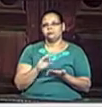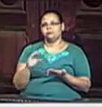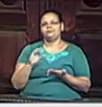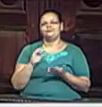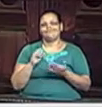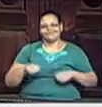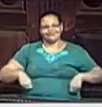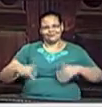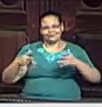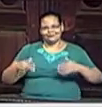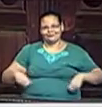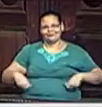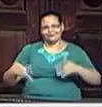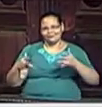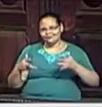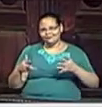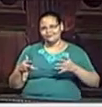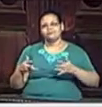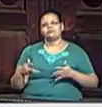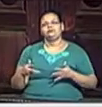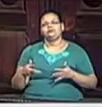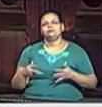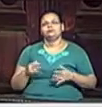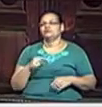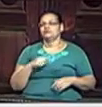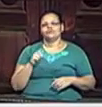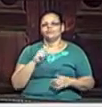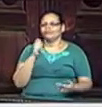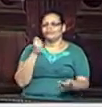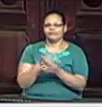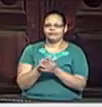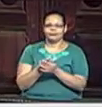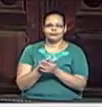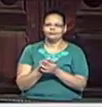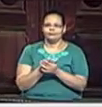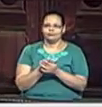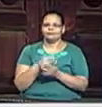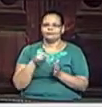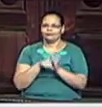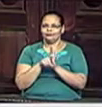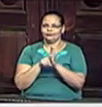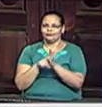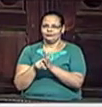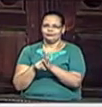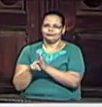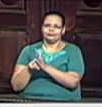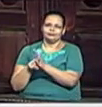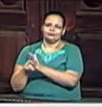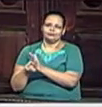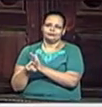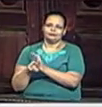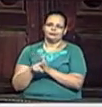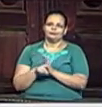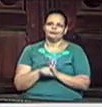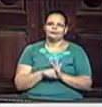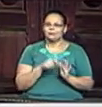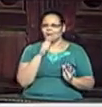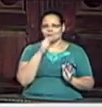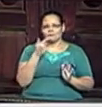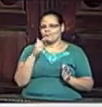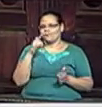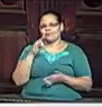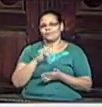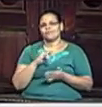de despesas liquidadas e não pagas. E a verificação se não há nenhuma conta